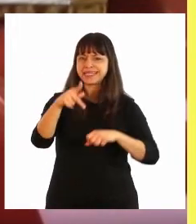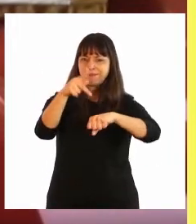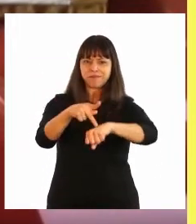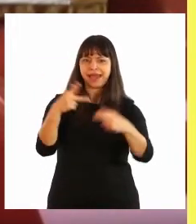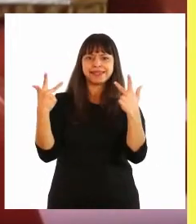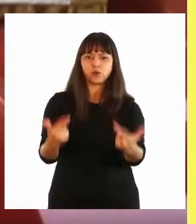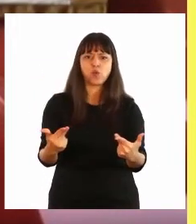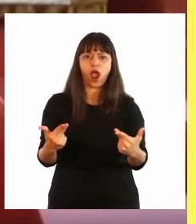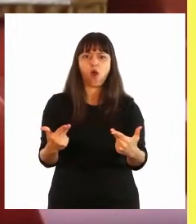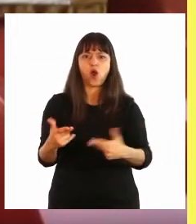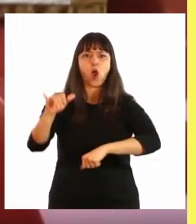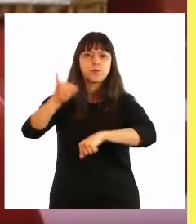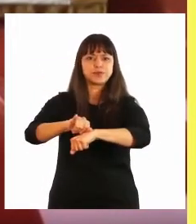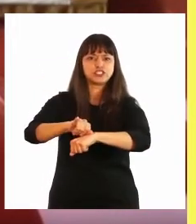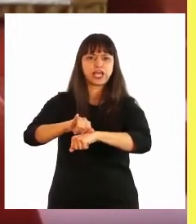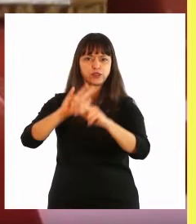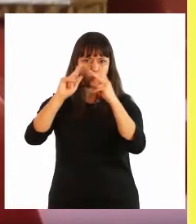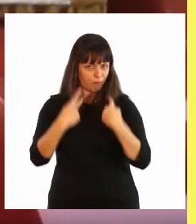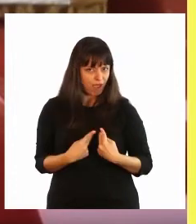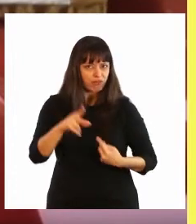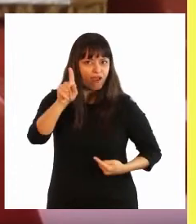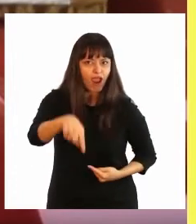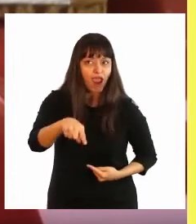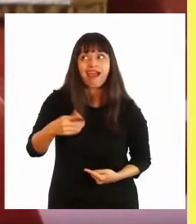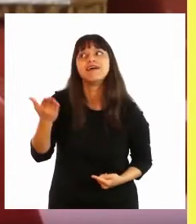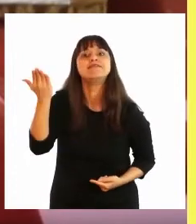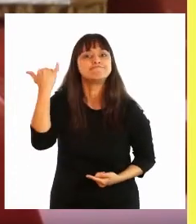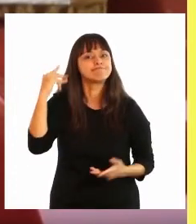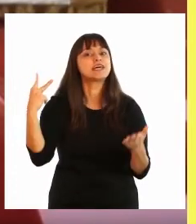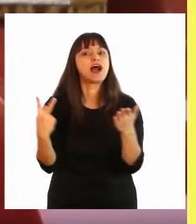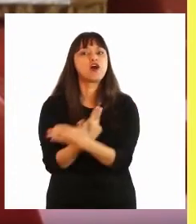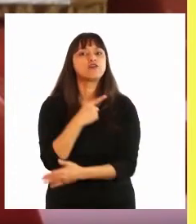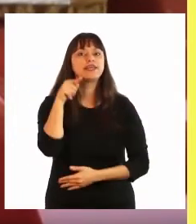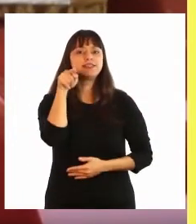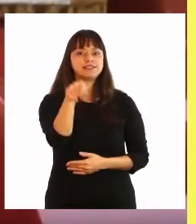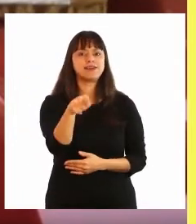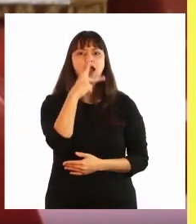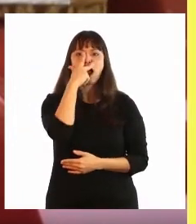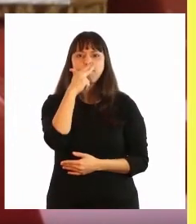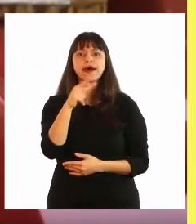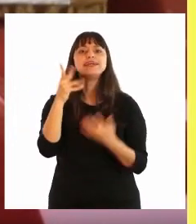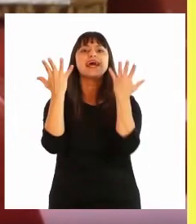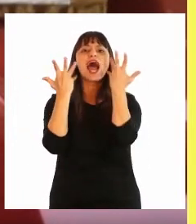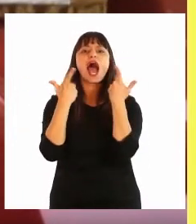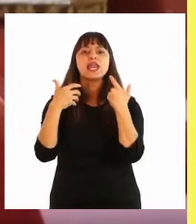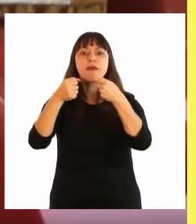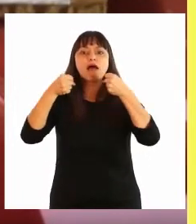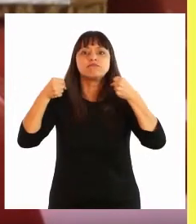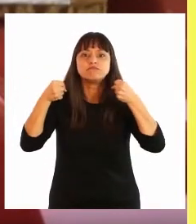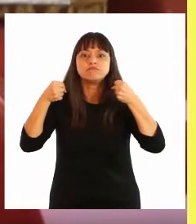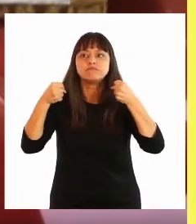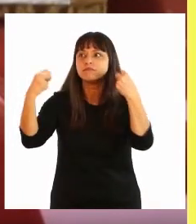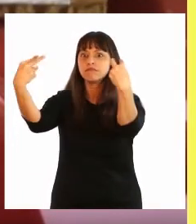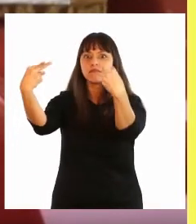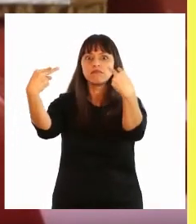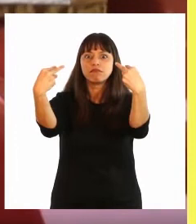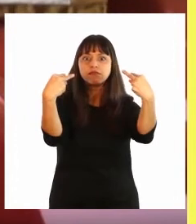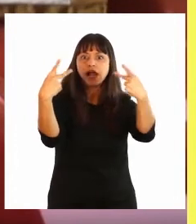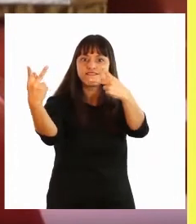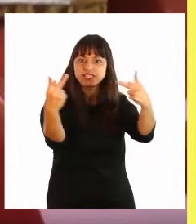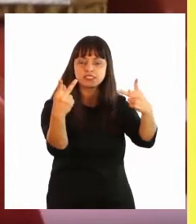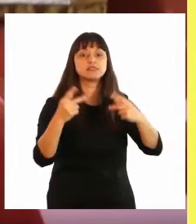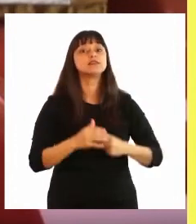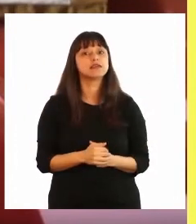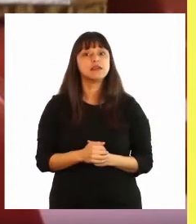aí, nesse sentido, a minha questão de para onde vai o Bendegó tem a ver com uma questão de